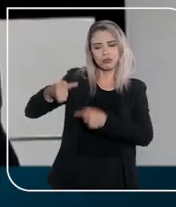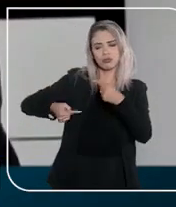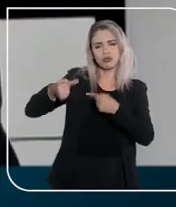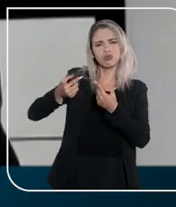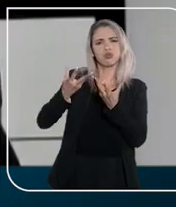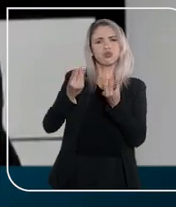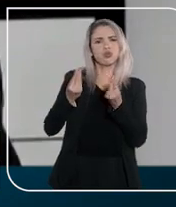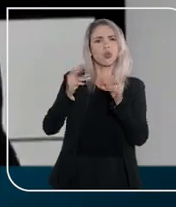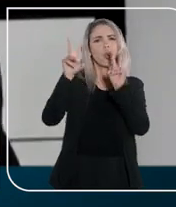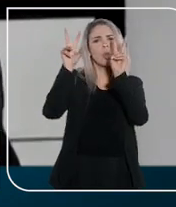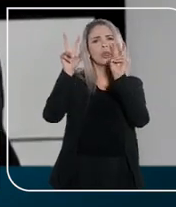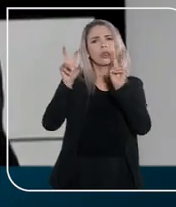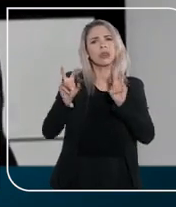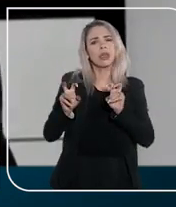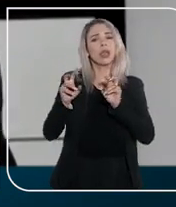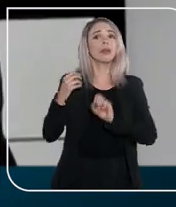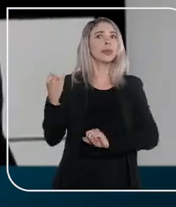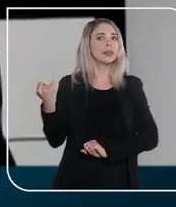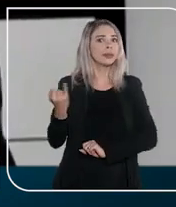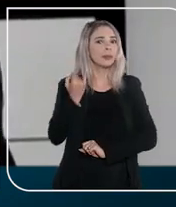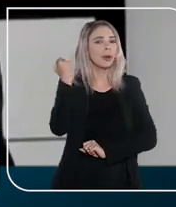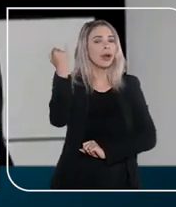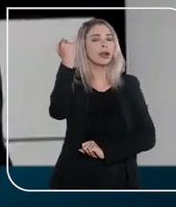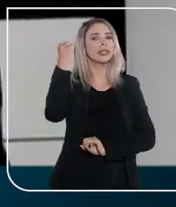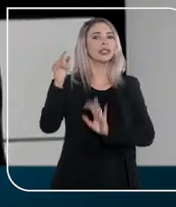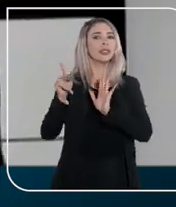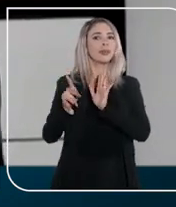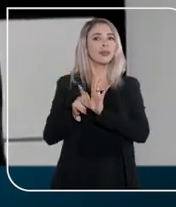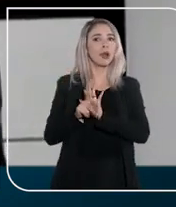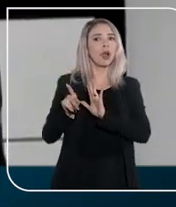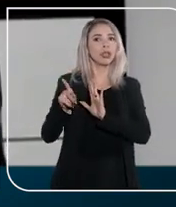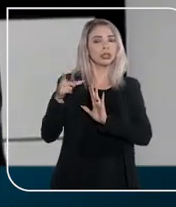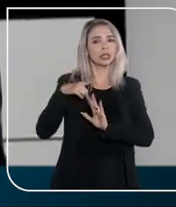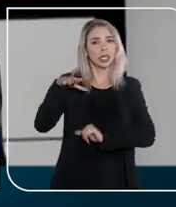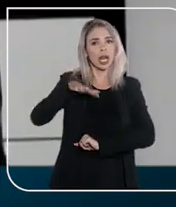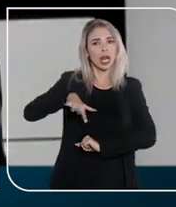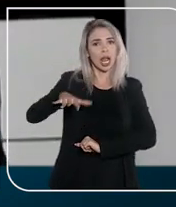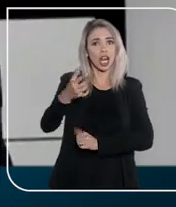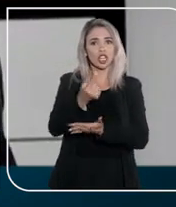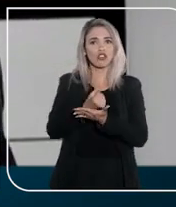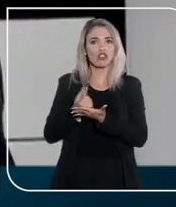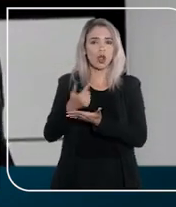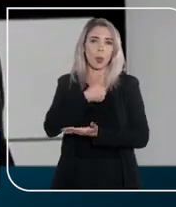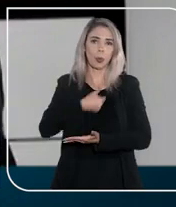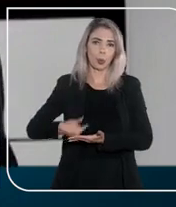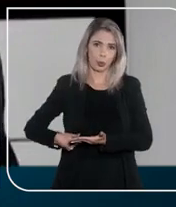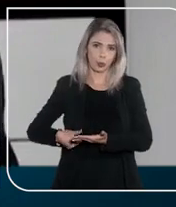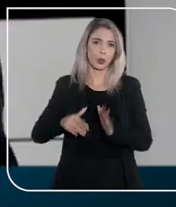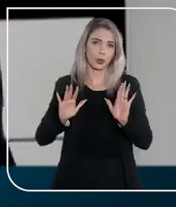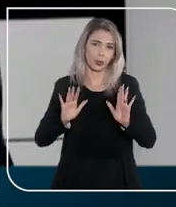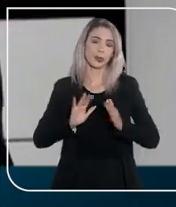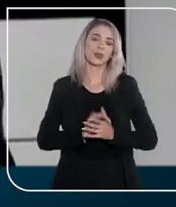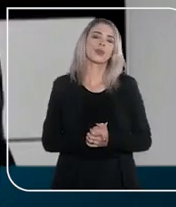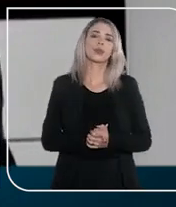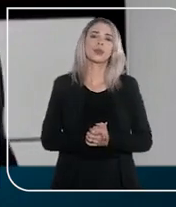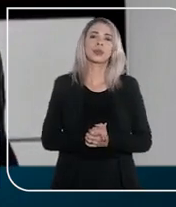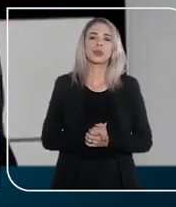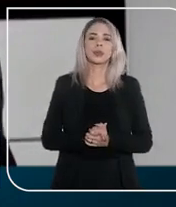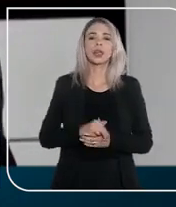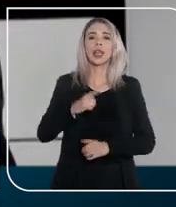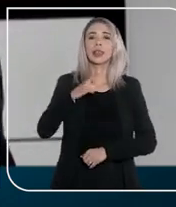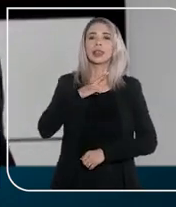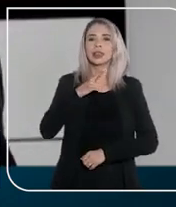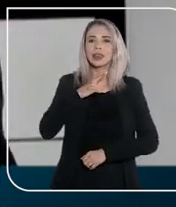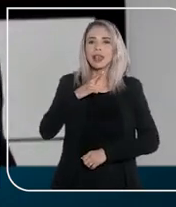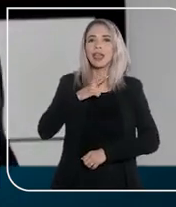muito aspectos bem relacionados a aspectos de concurso público. E acaba vendo aqui, porque é o guardião aqui das